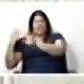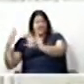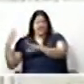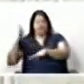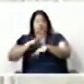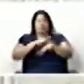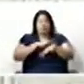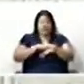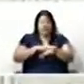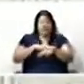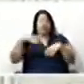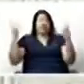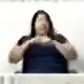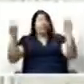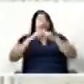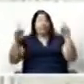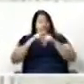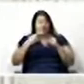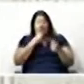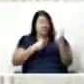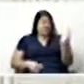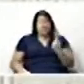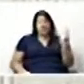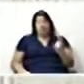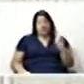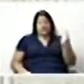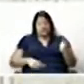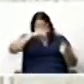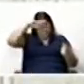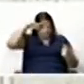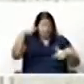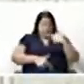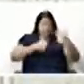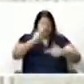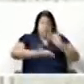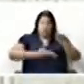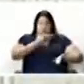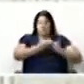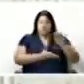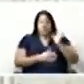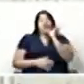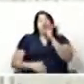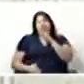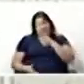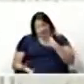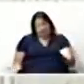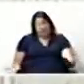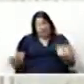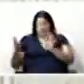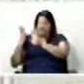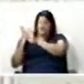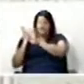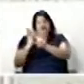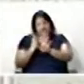para ser atendidos, ele estava trabalhando, fazendo o seu atendimento, e como demorava para chegar